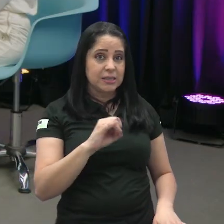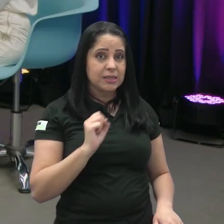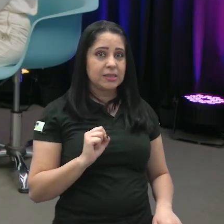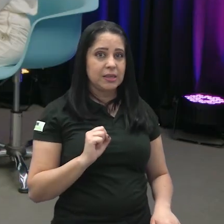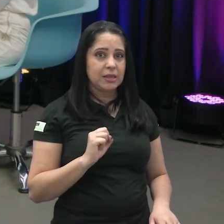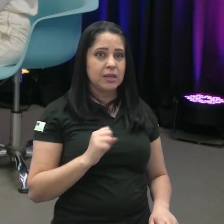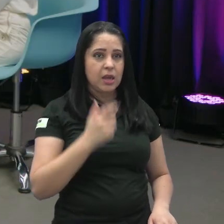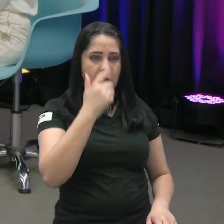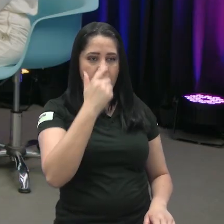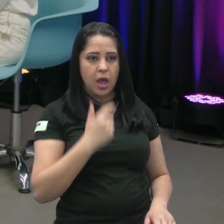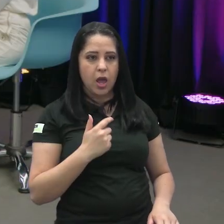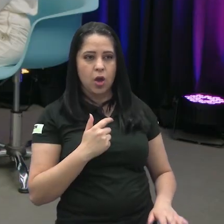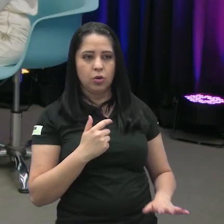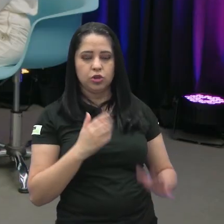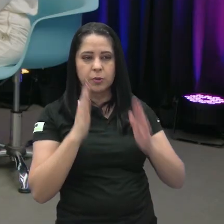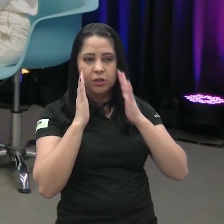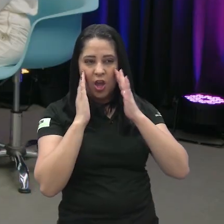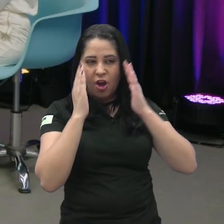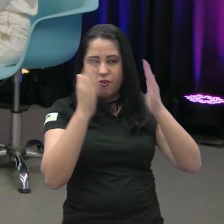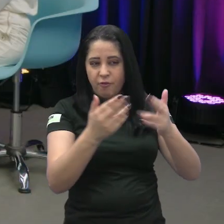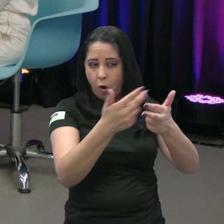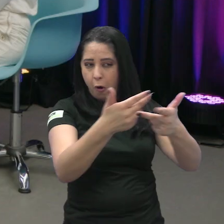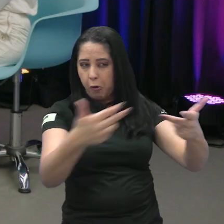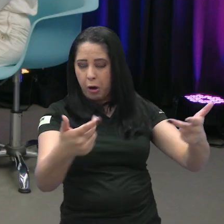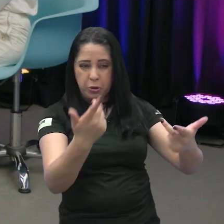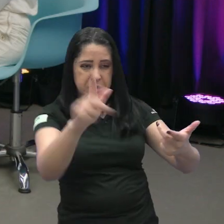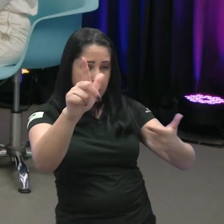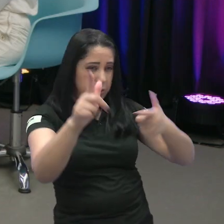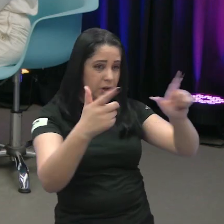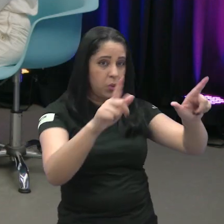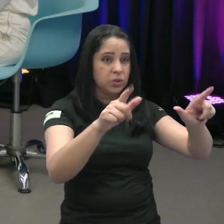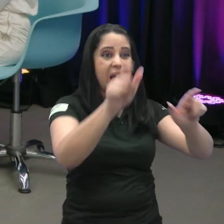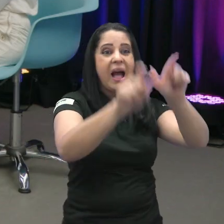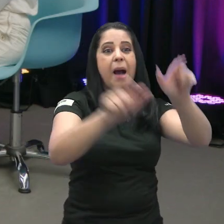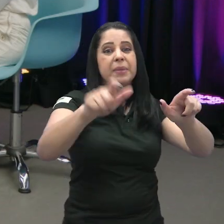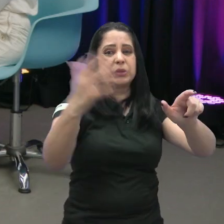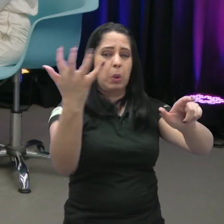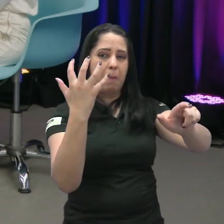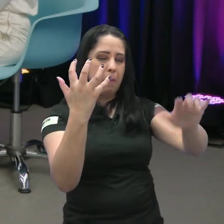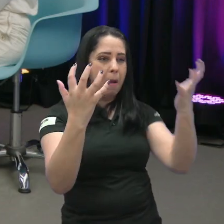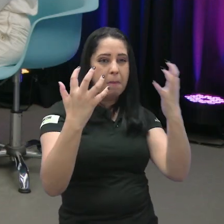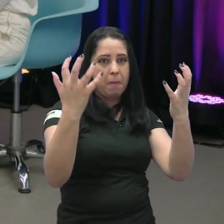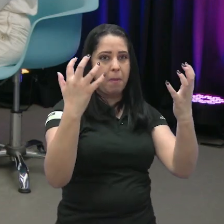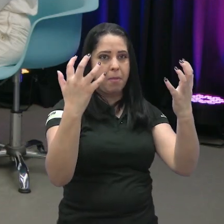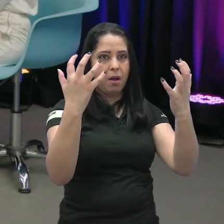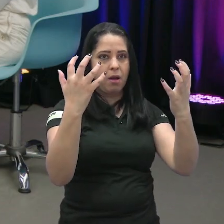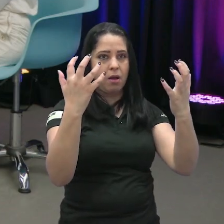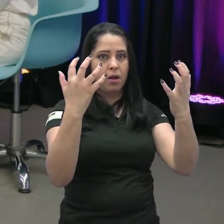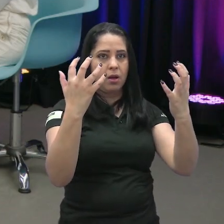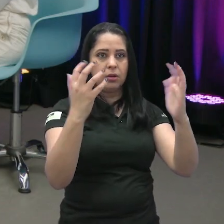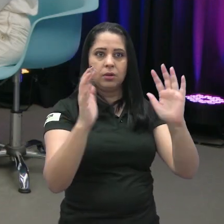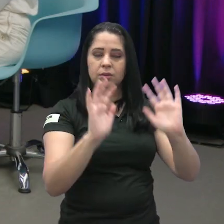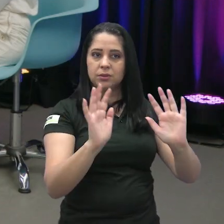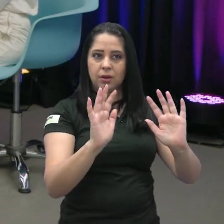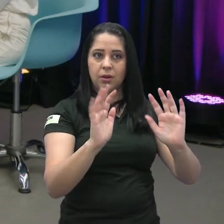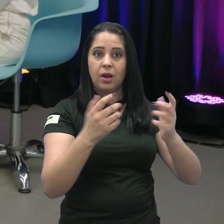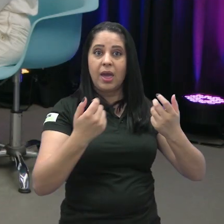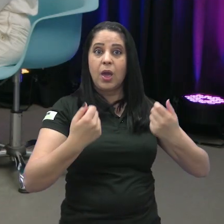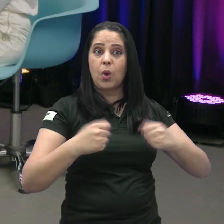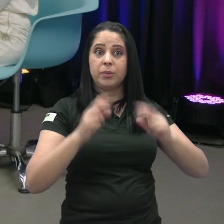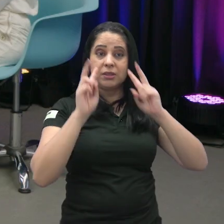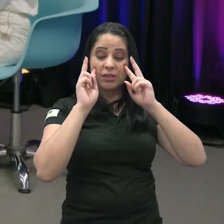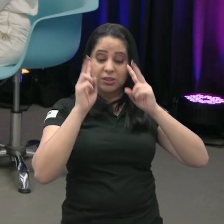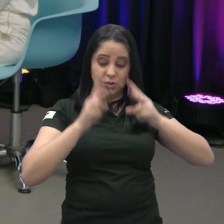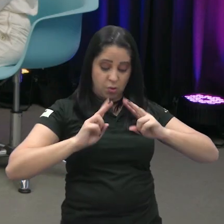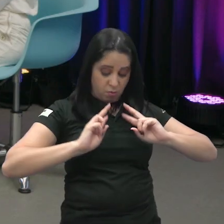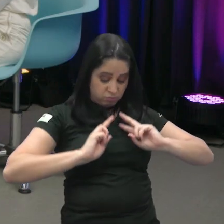eu tenho mais atenção e importância nas vozes externas do que naquilo que eu realmente quero. E geralmente essa mulher não tem